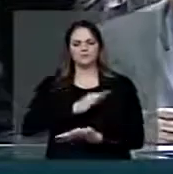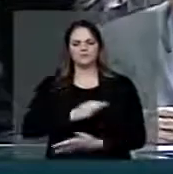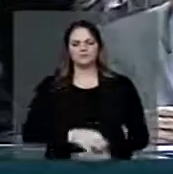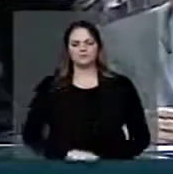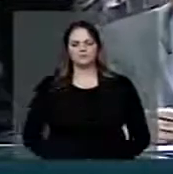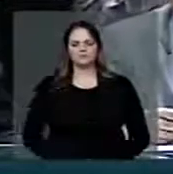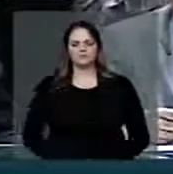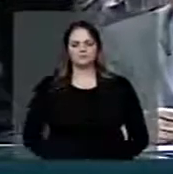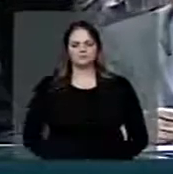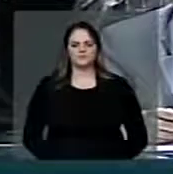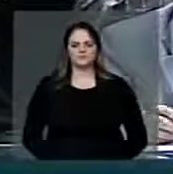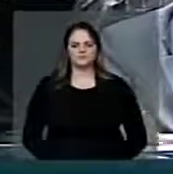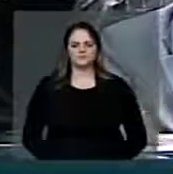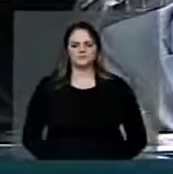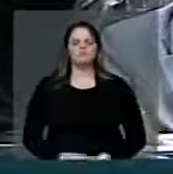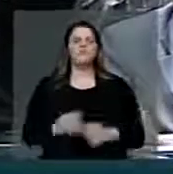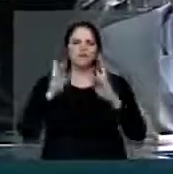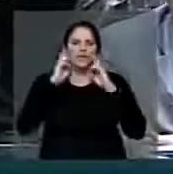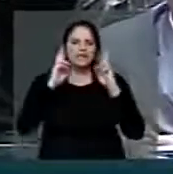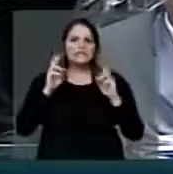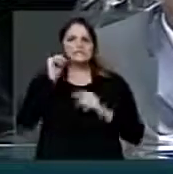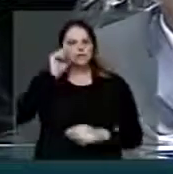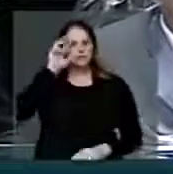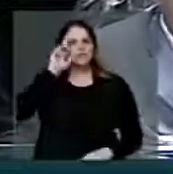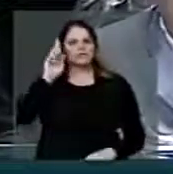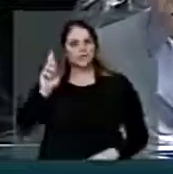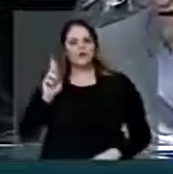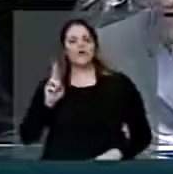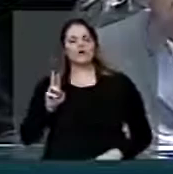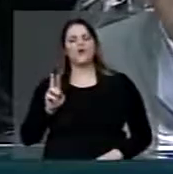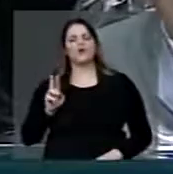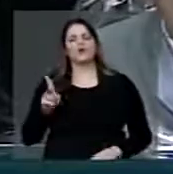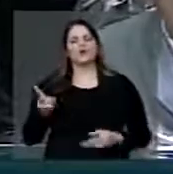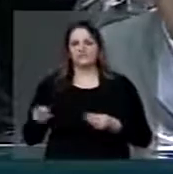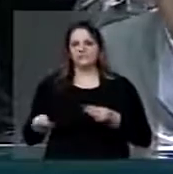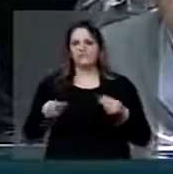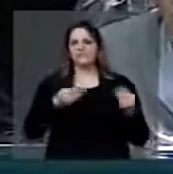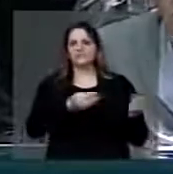à qualificação e seriedade de Vossa Excelência, encaminharei ainda hoje ao senador Renan Calheiros seus questionamentos.